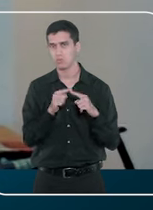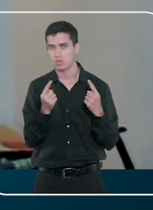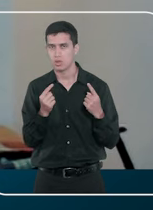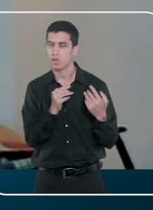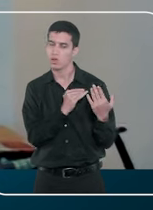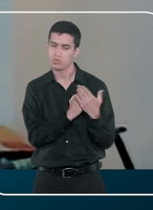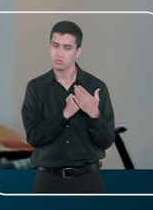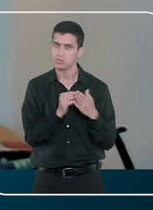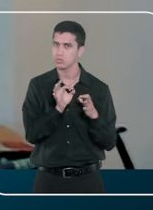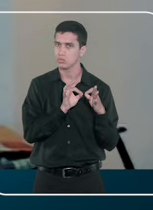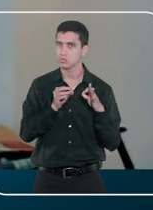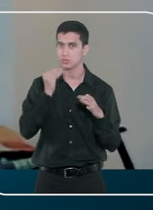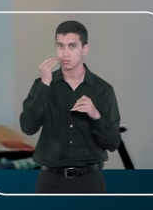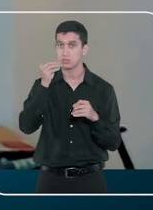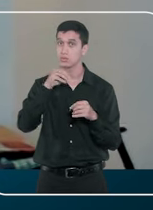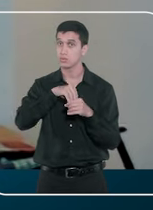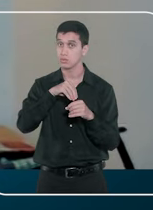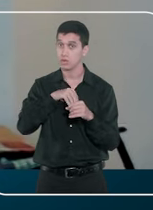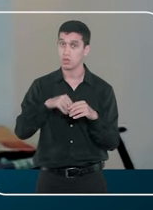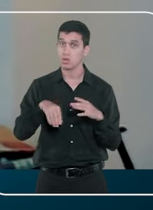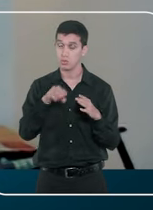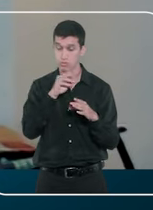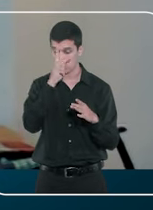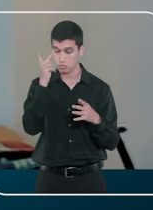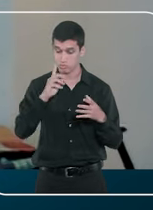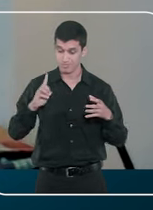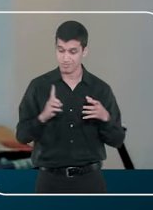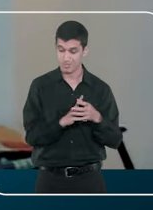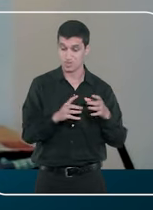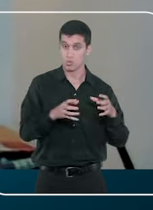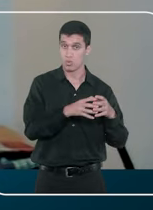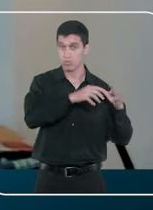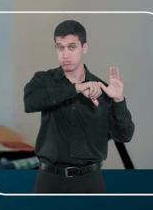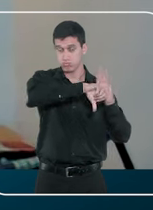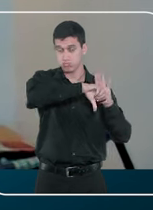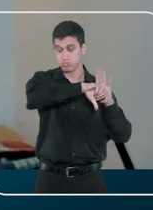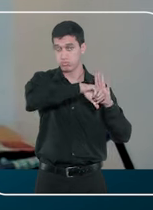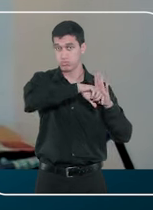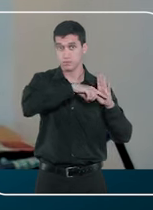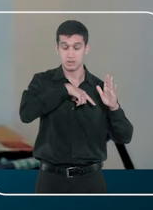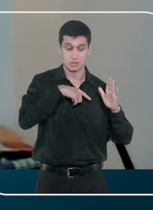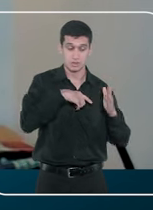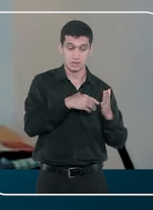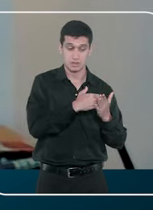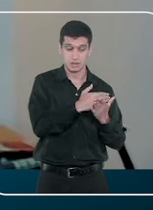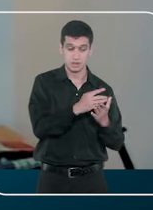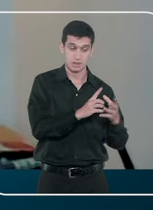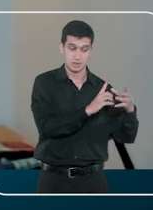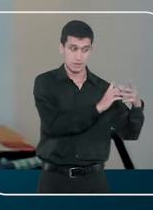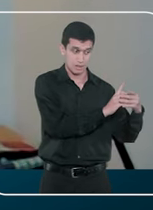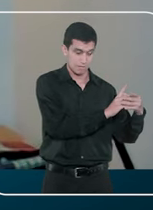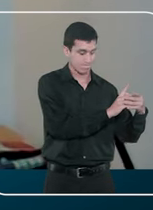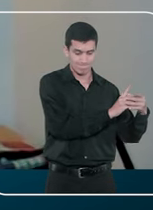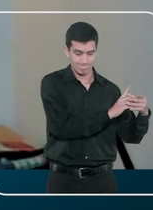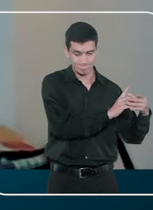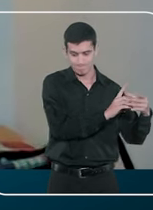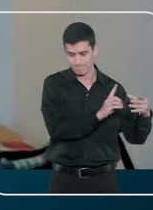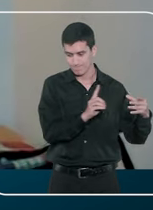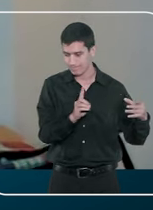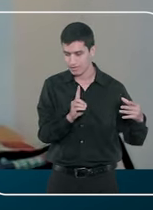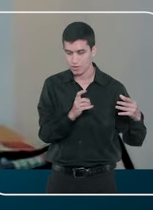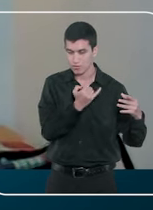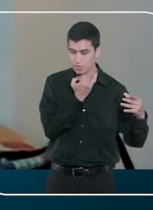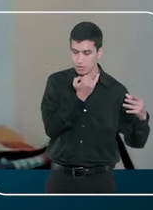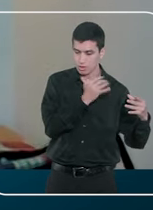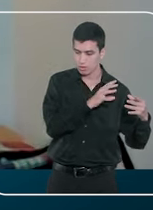são previstos àquele integrante de organização criminosa em que se torna atrativo a ele colaborar para a persecução penal, de